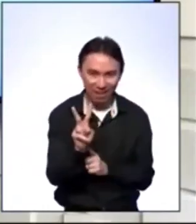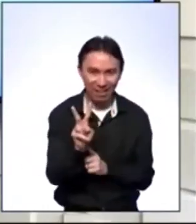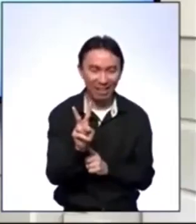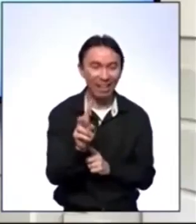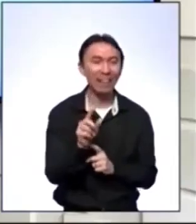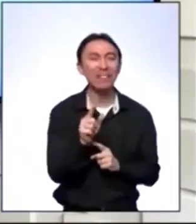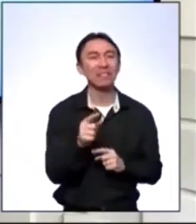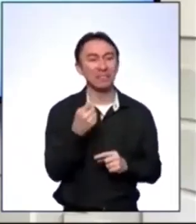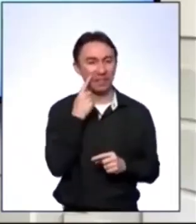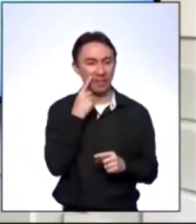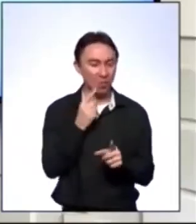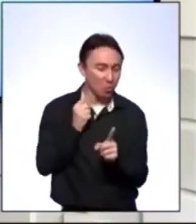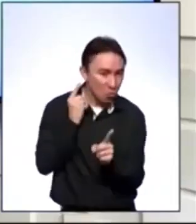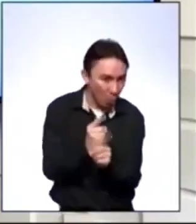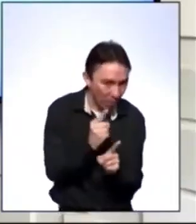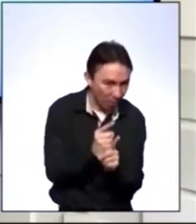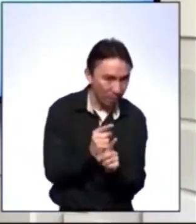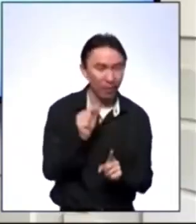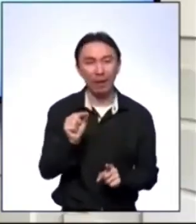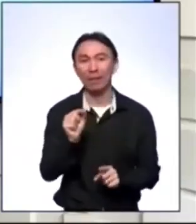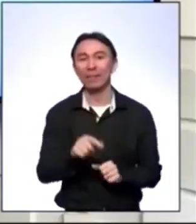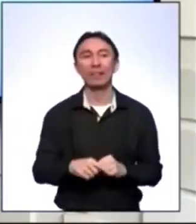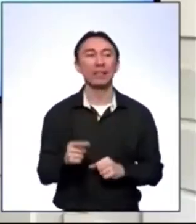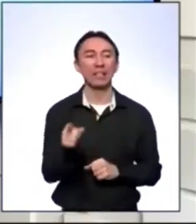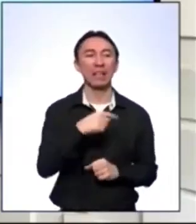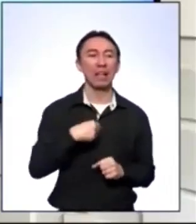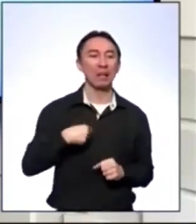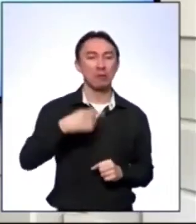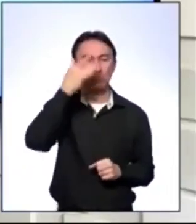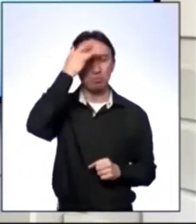que Getúlio era populista,